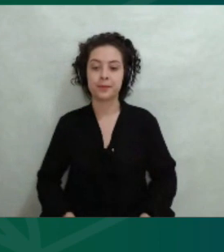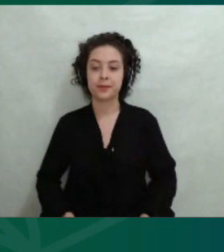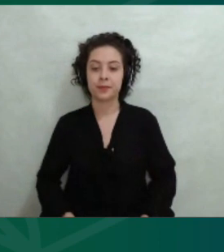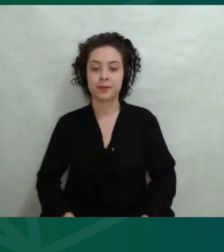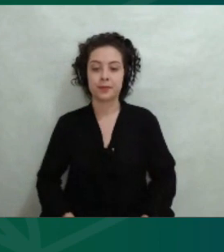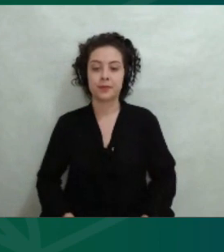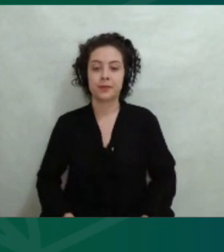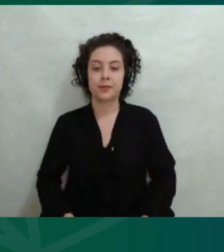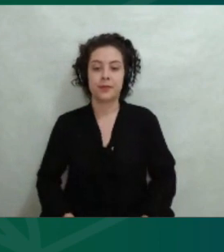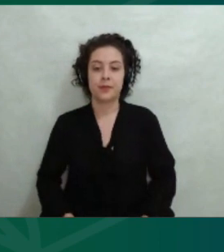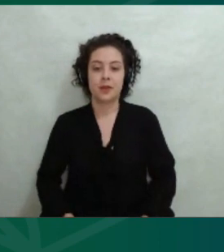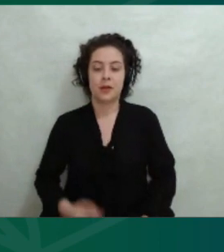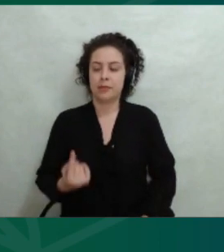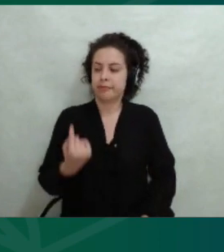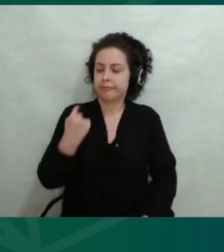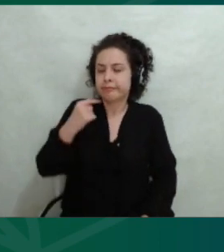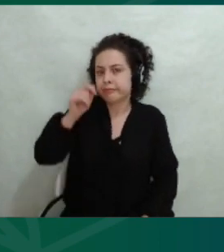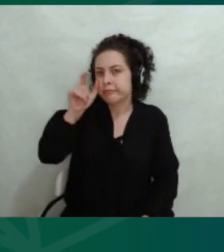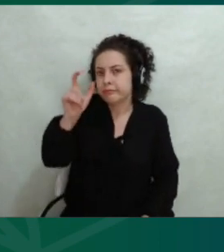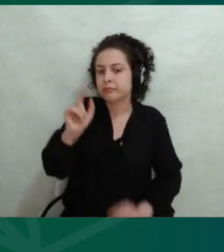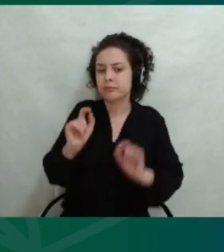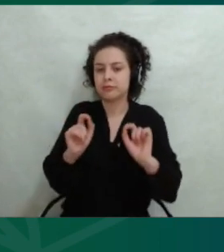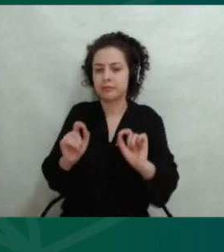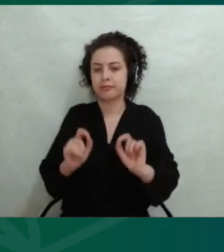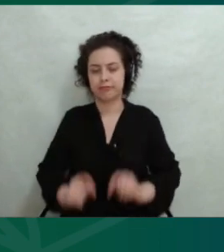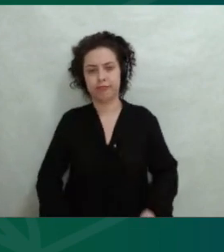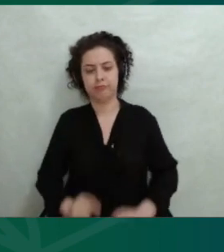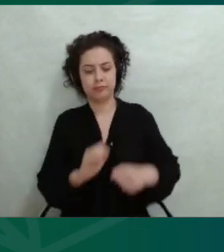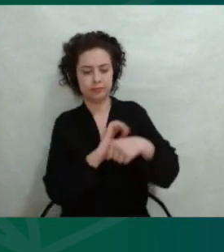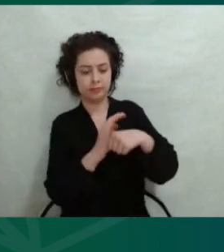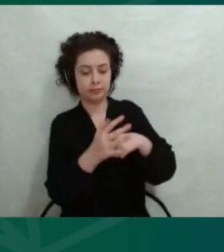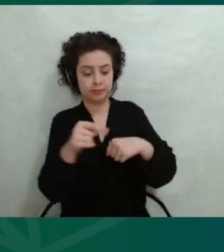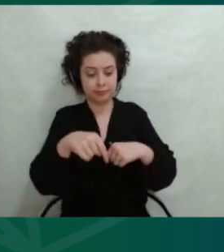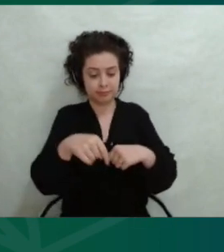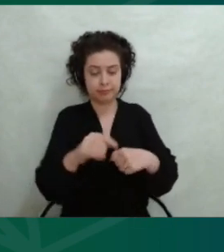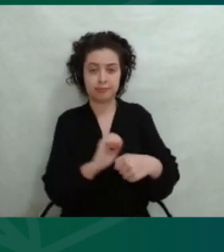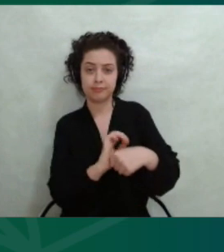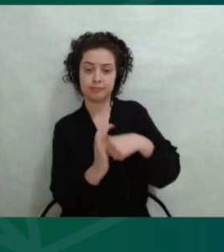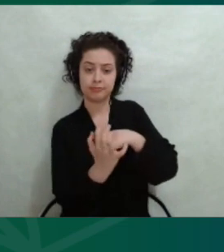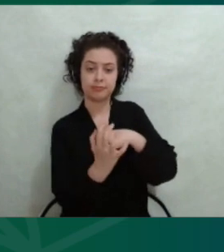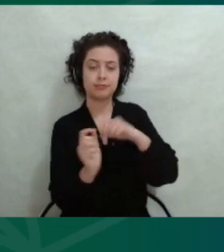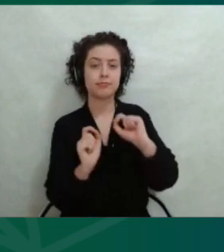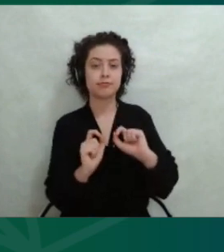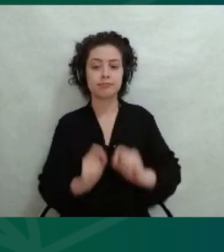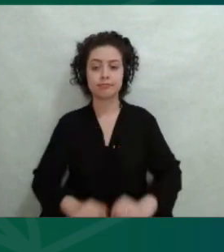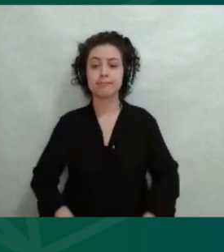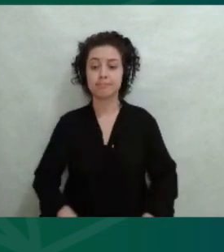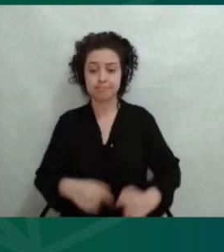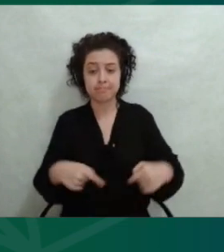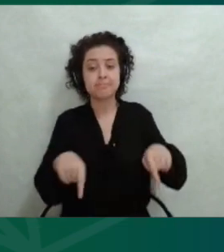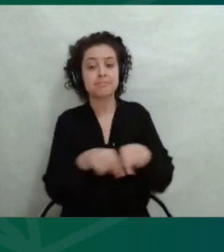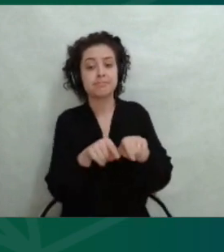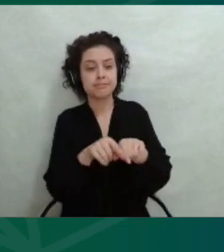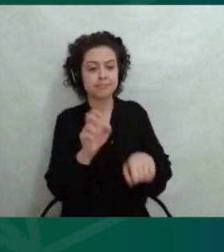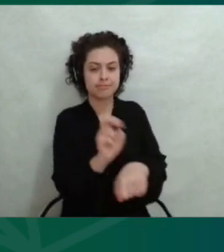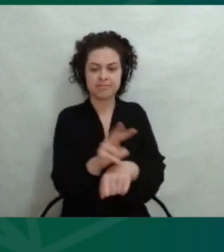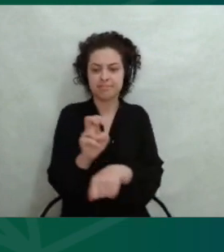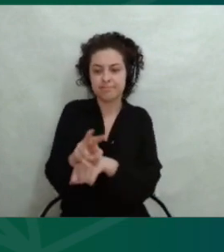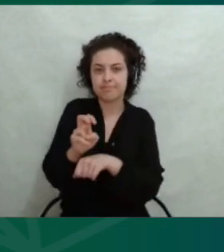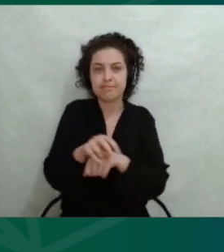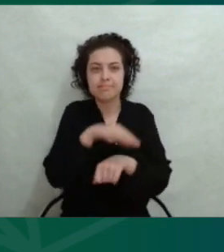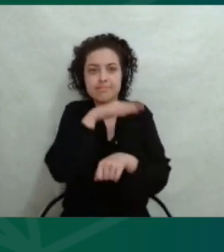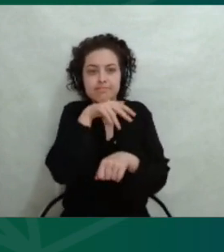O que é interessante nesse coronavírus é que ele também é possível infectar alguns animais.